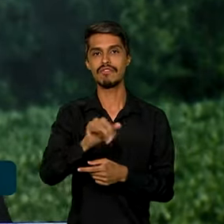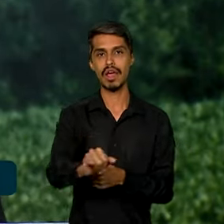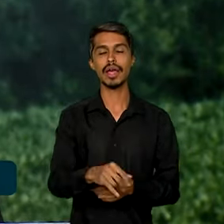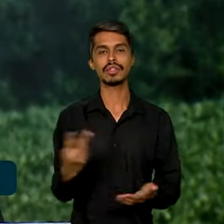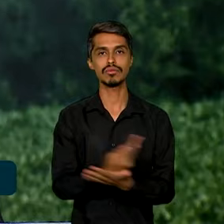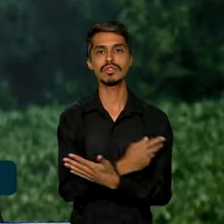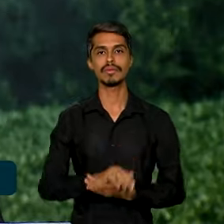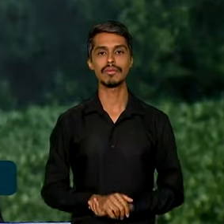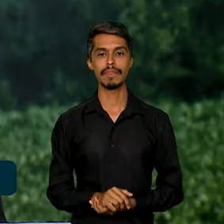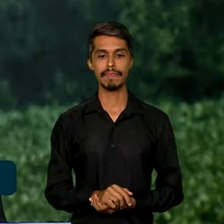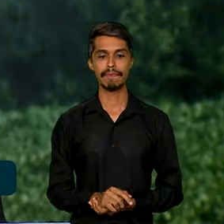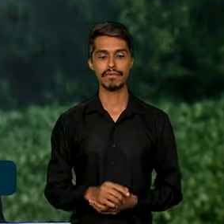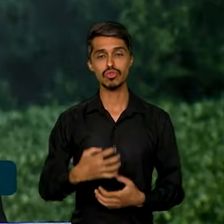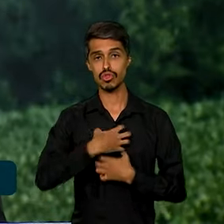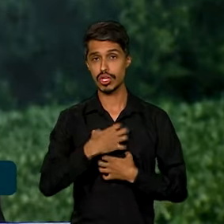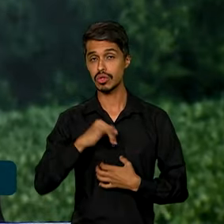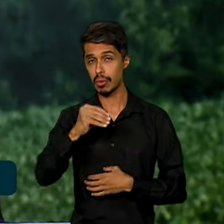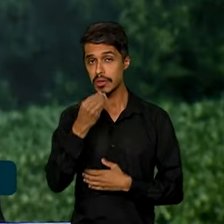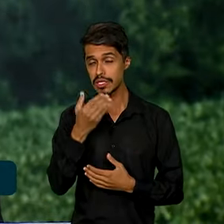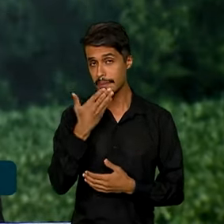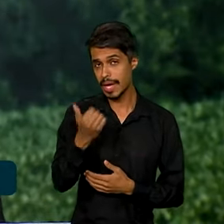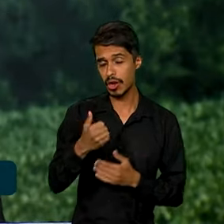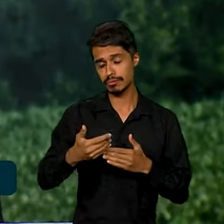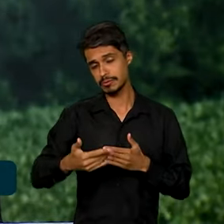fazer oportunamente nos próximos